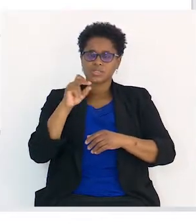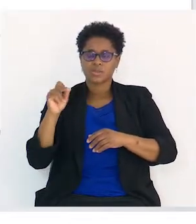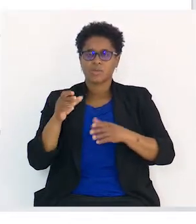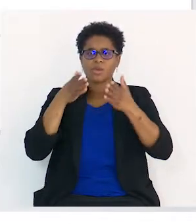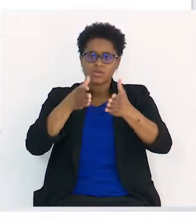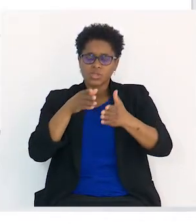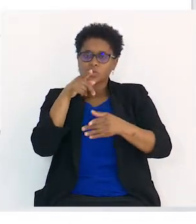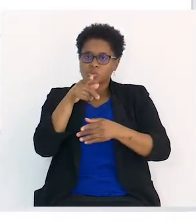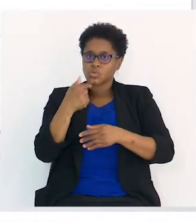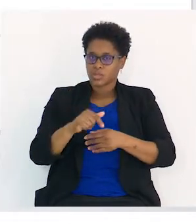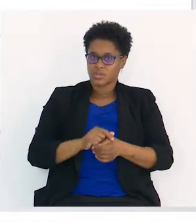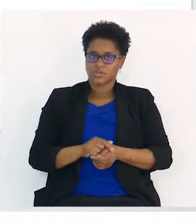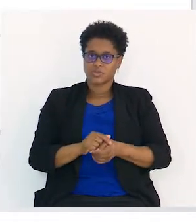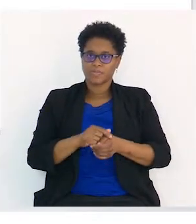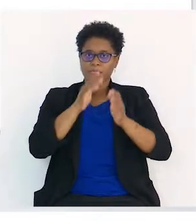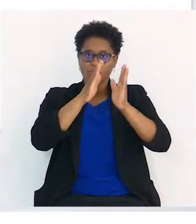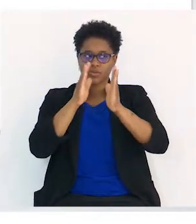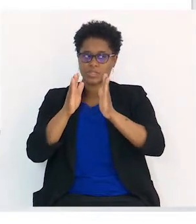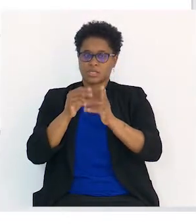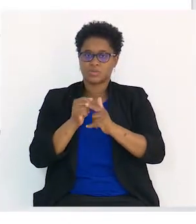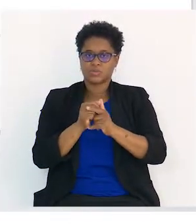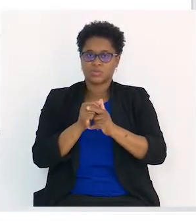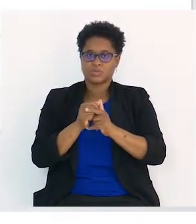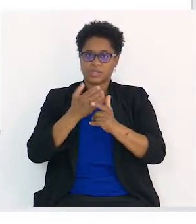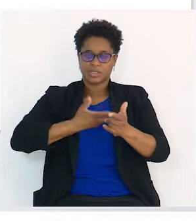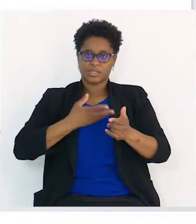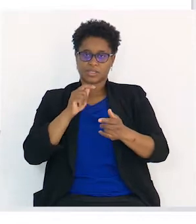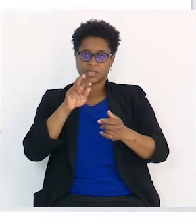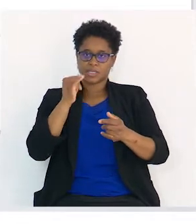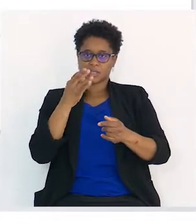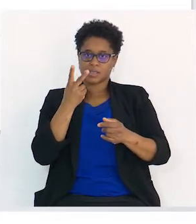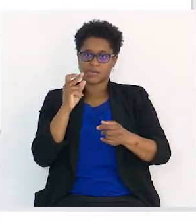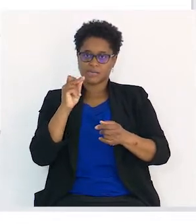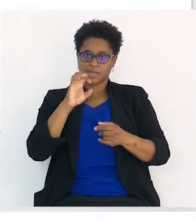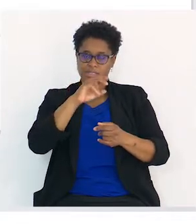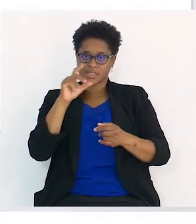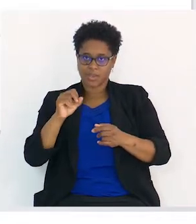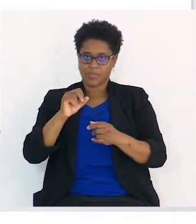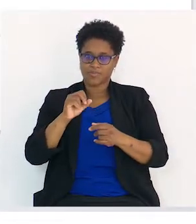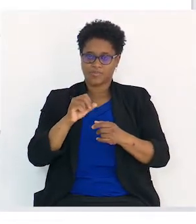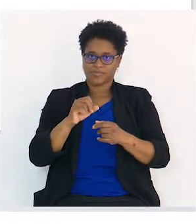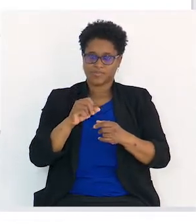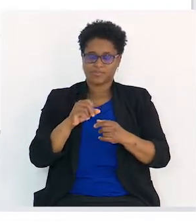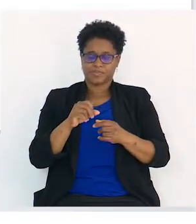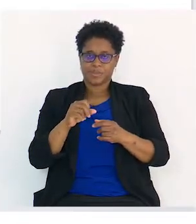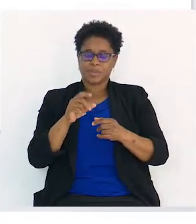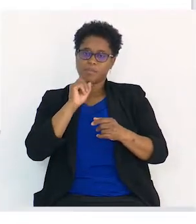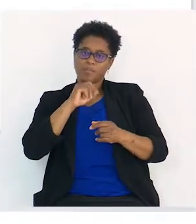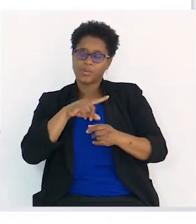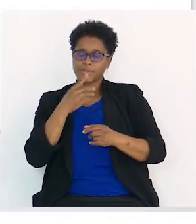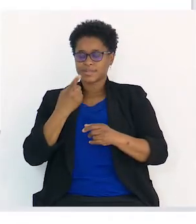tu tens o processo de derivação. Vamos focar agora no processo de derivação. O processo de derivação pode